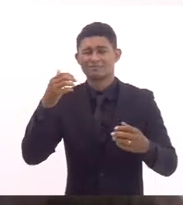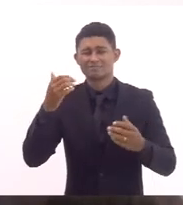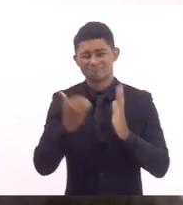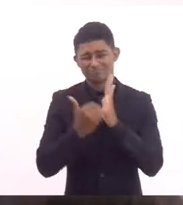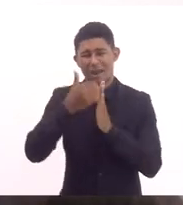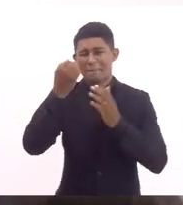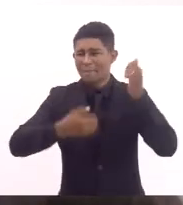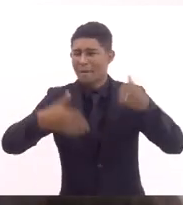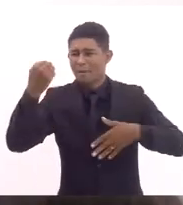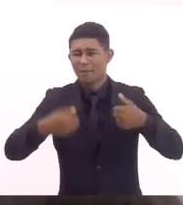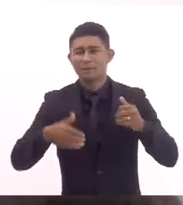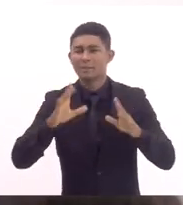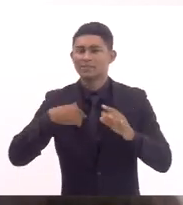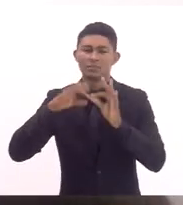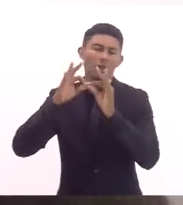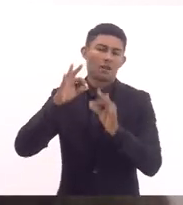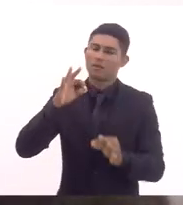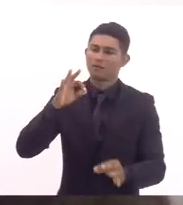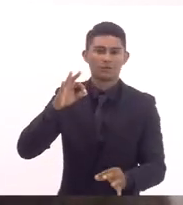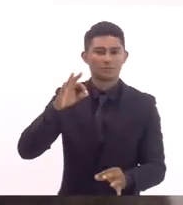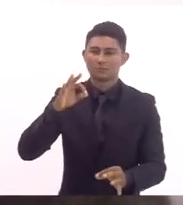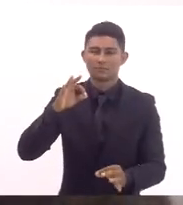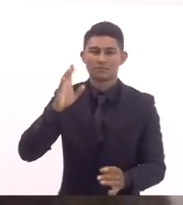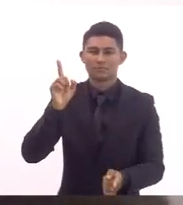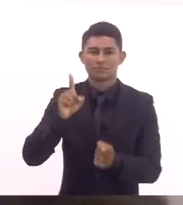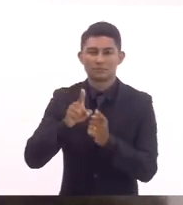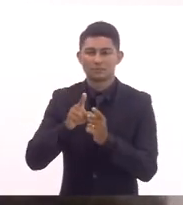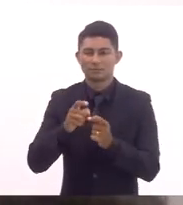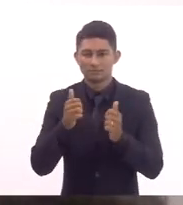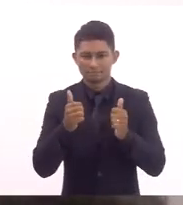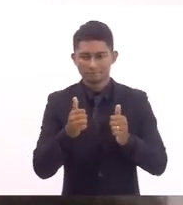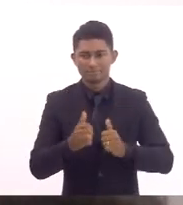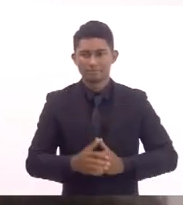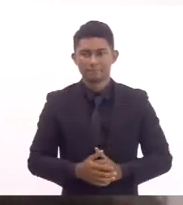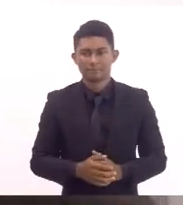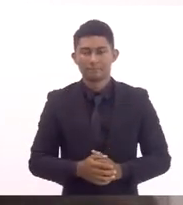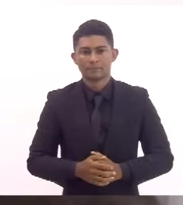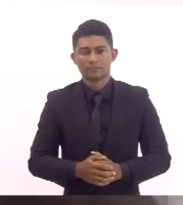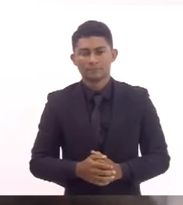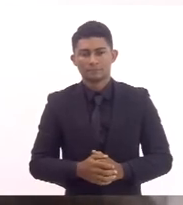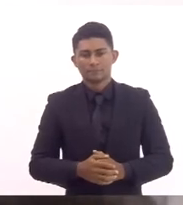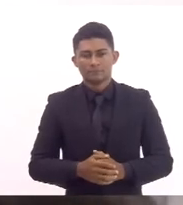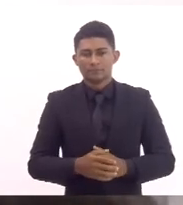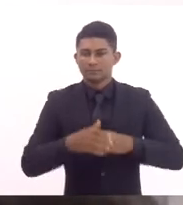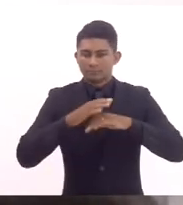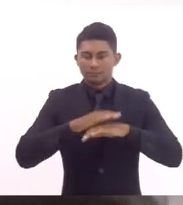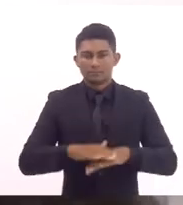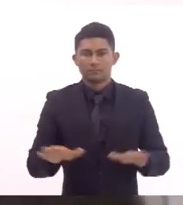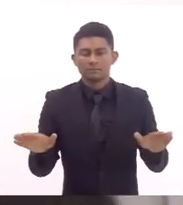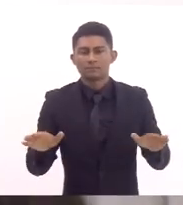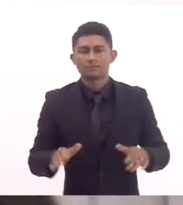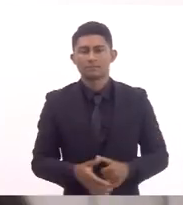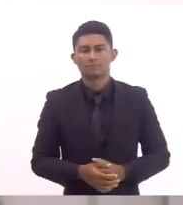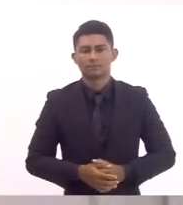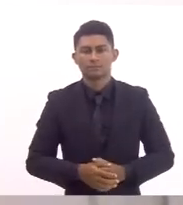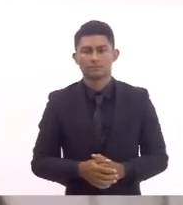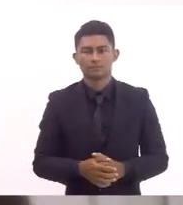eu não vou estender eu acho que é isso